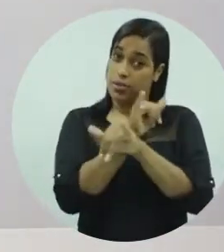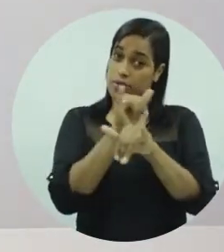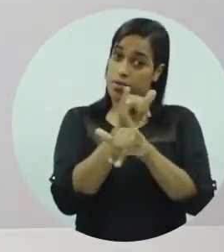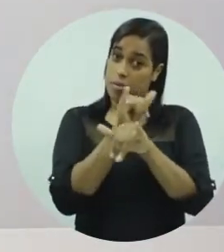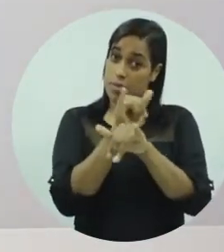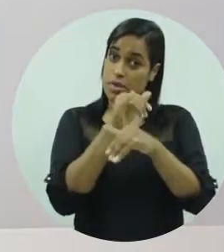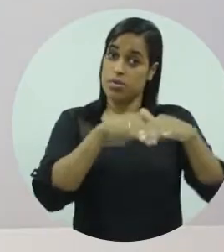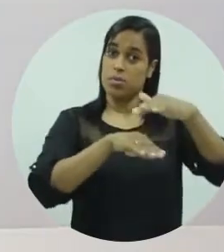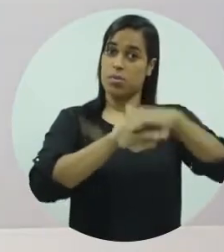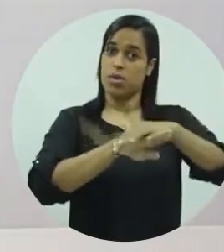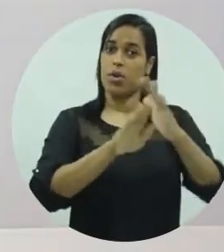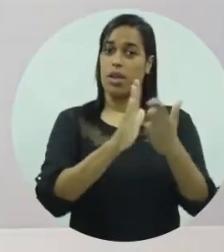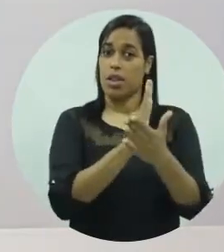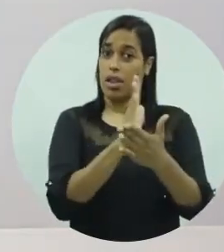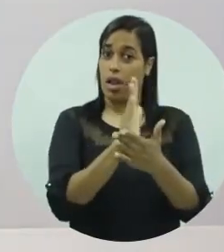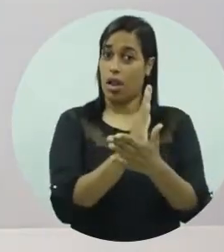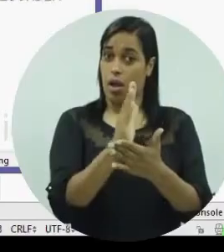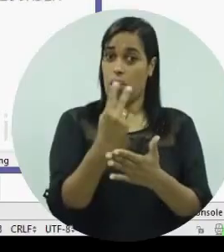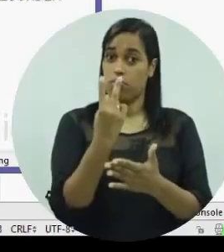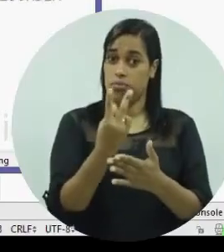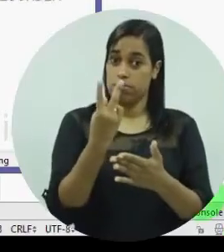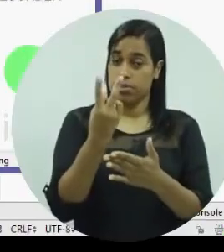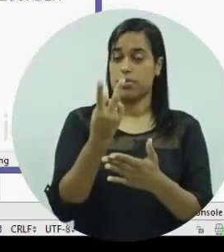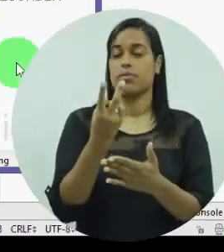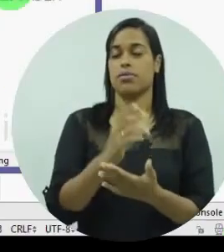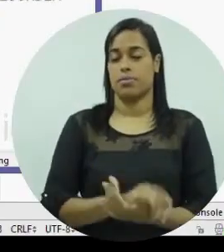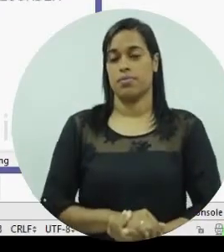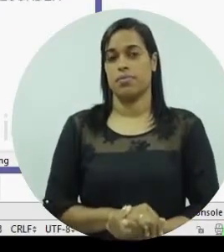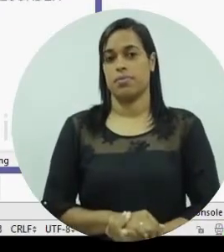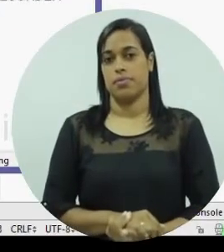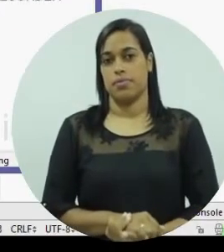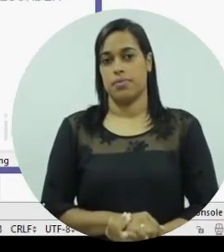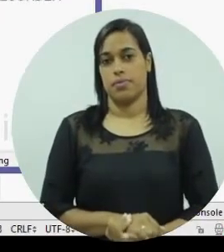para armazenar valores.